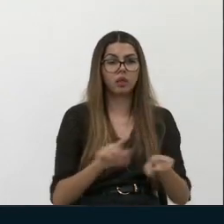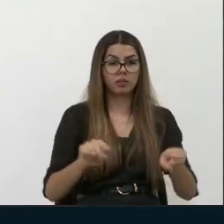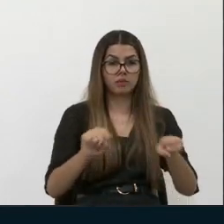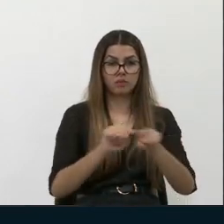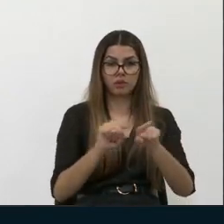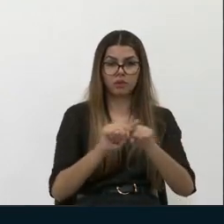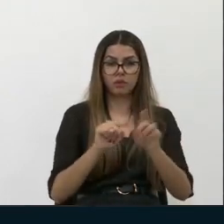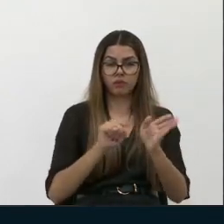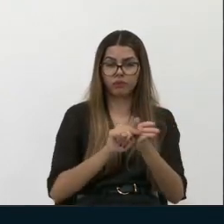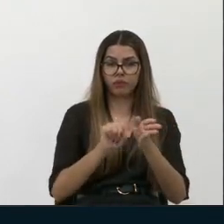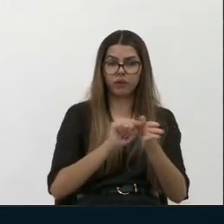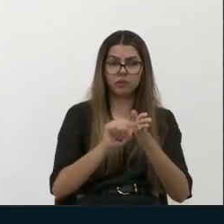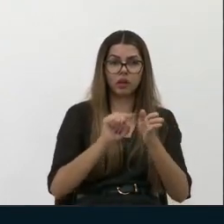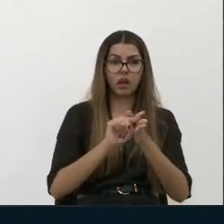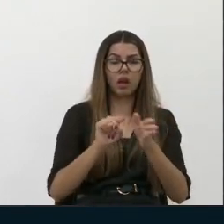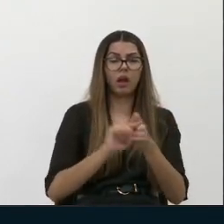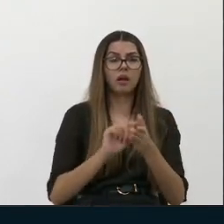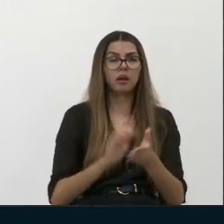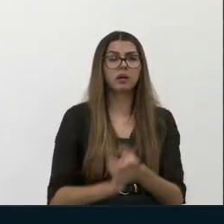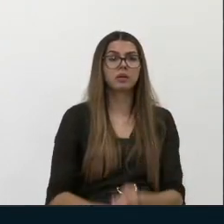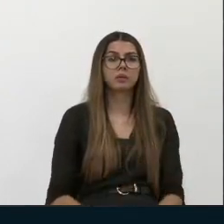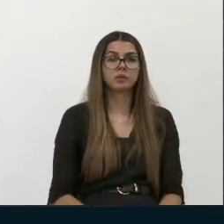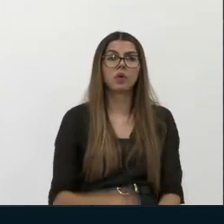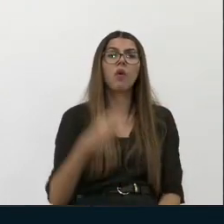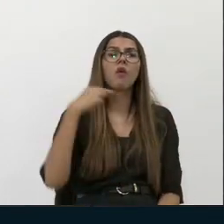investigar, talvez, o vereador